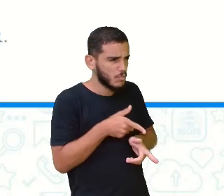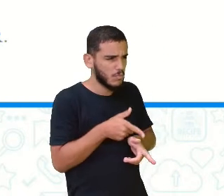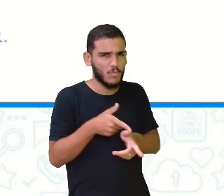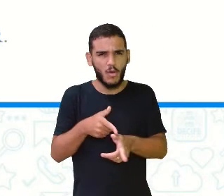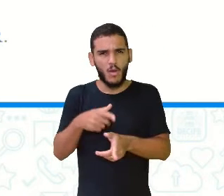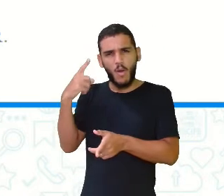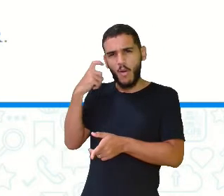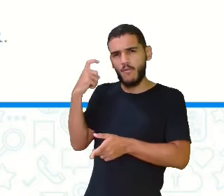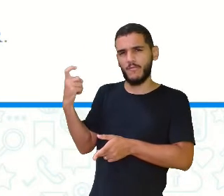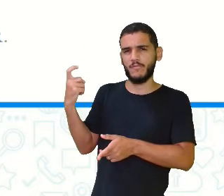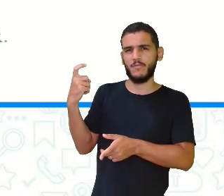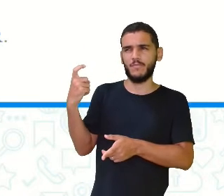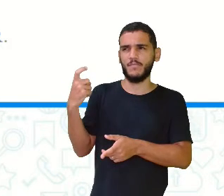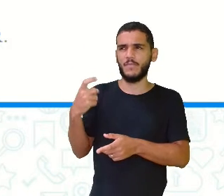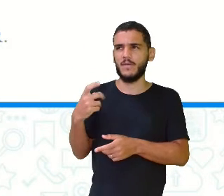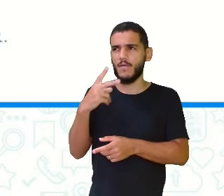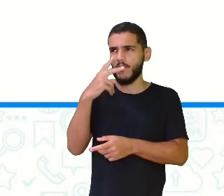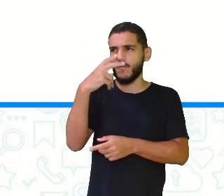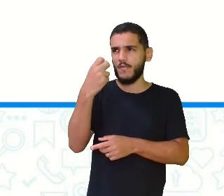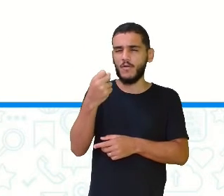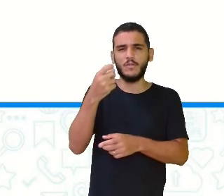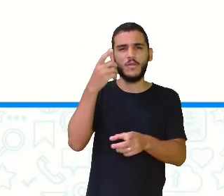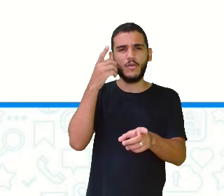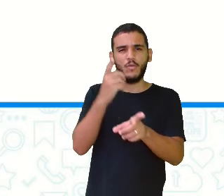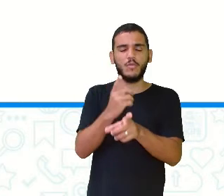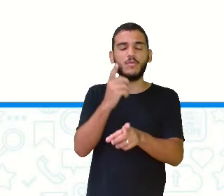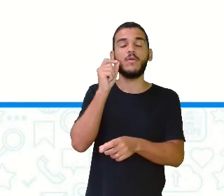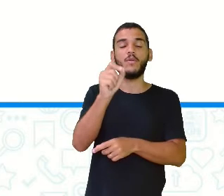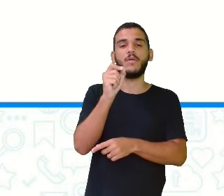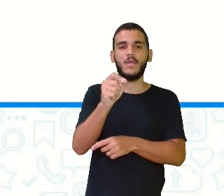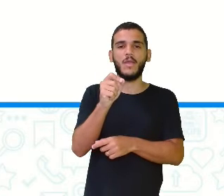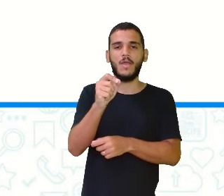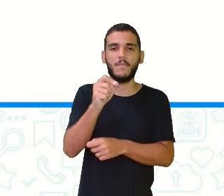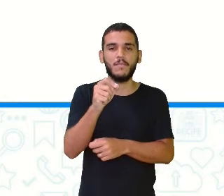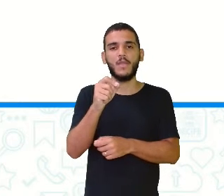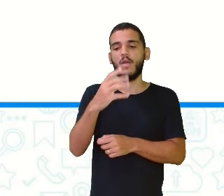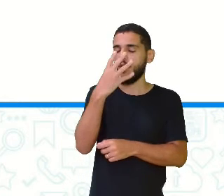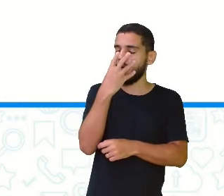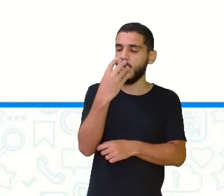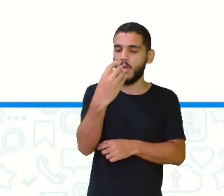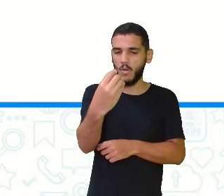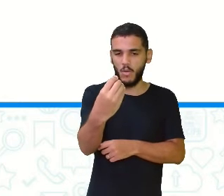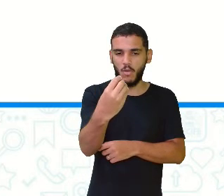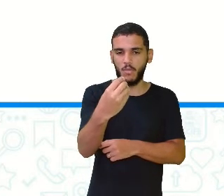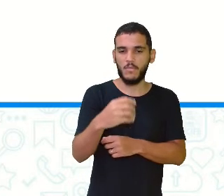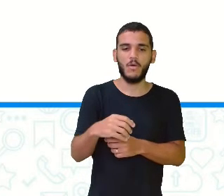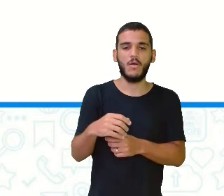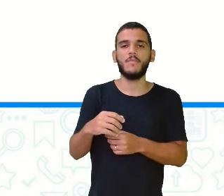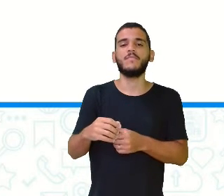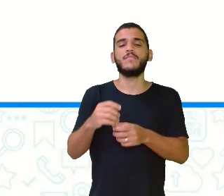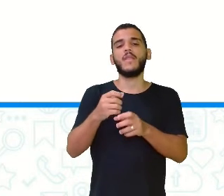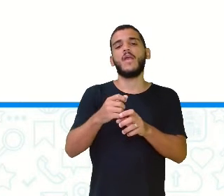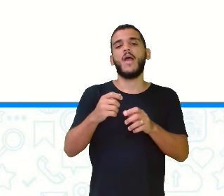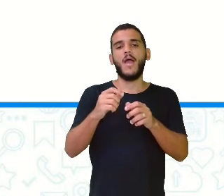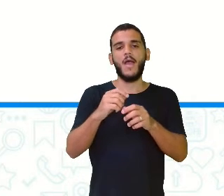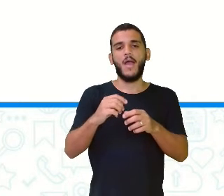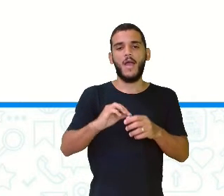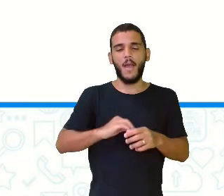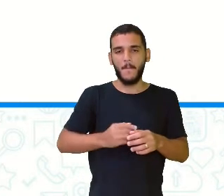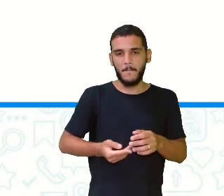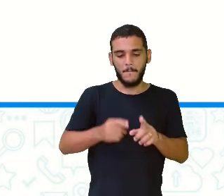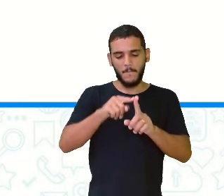entrar. Ao encontrar o lobo, abriu a barriga dele e salvou o Chapeuzinho Vermelho e sua